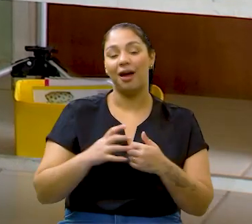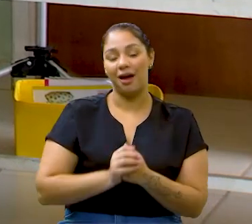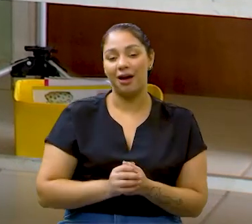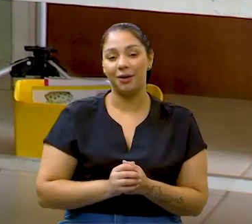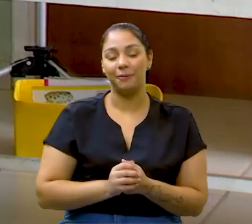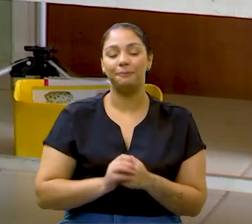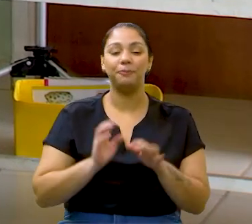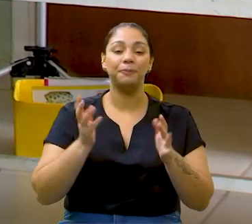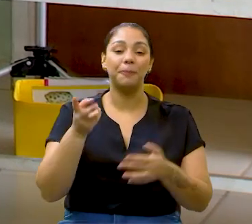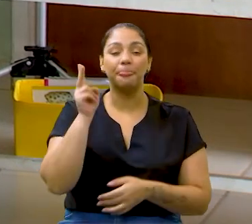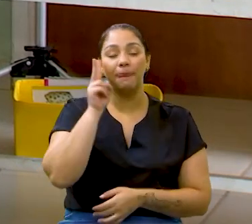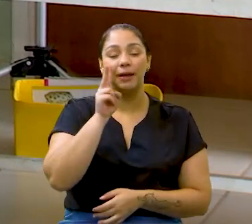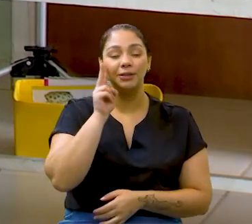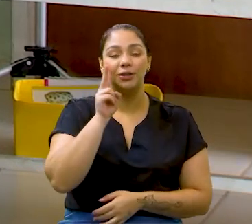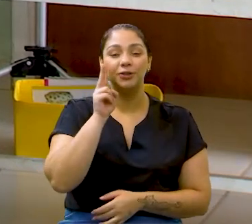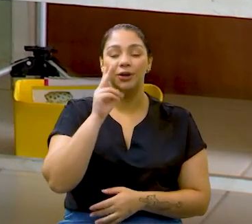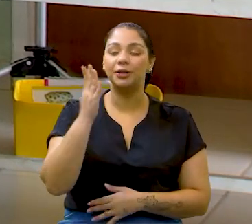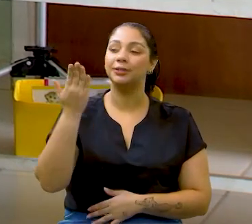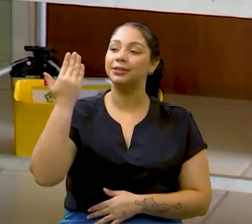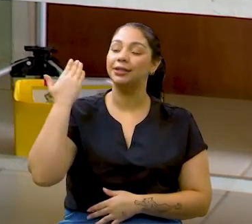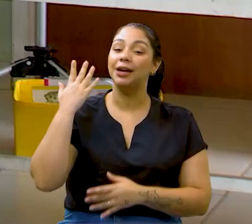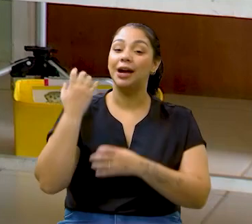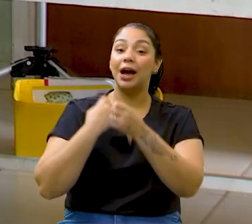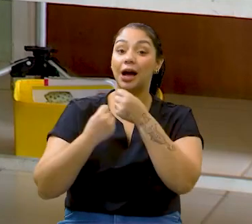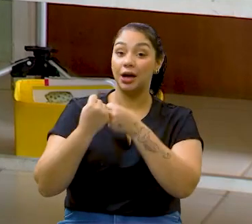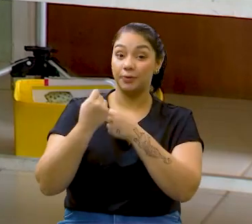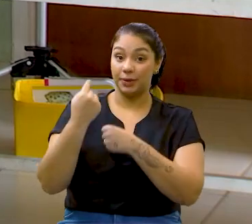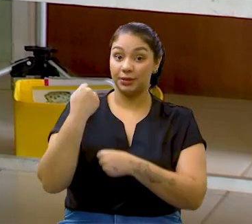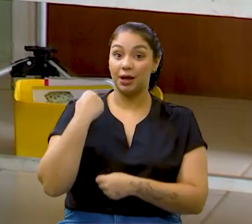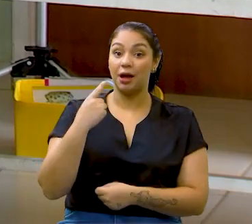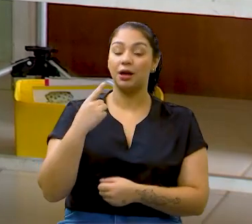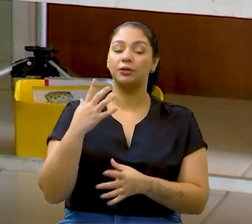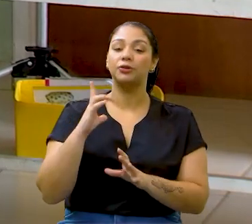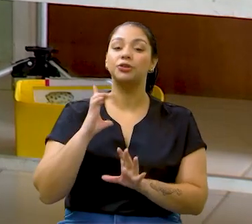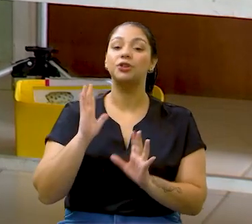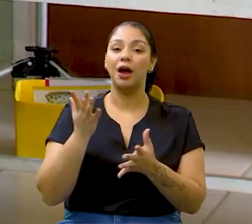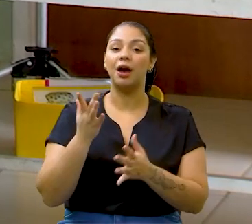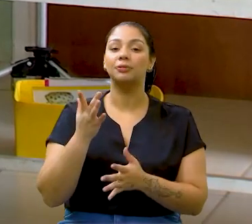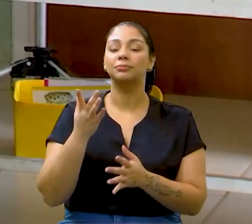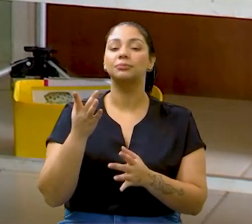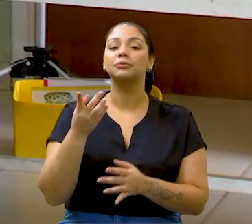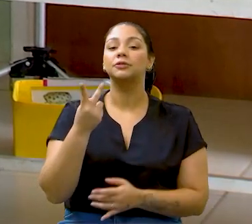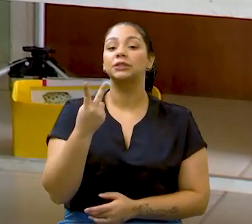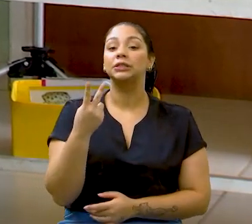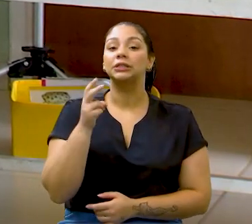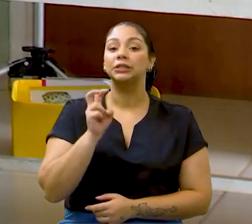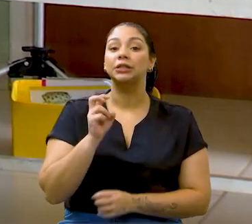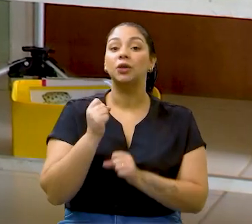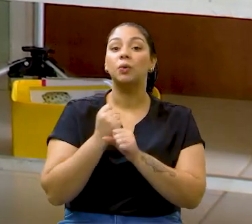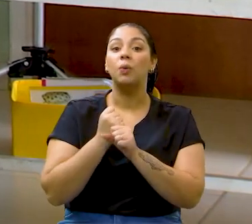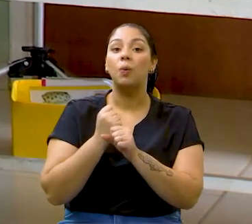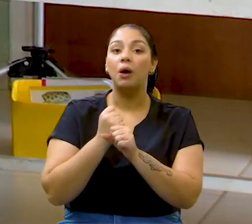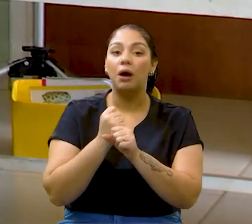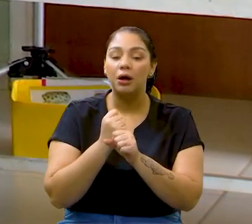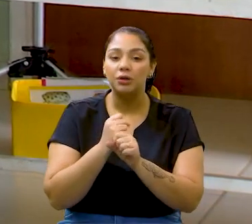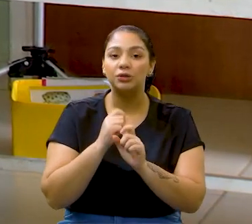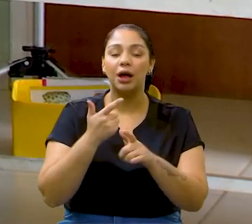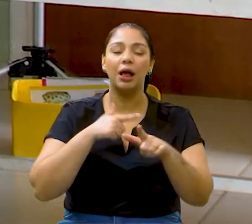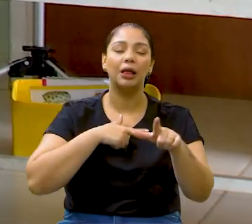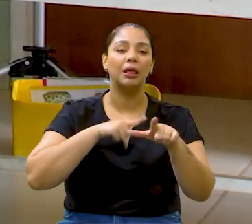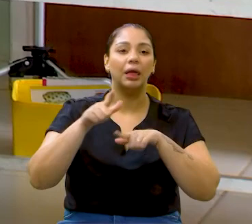E a nossa história, o ano passado, completou 25 anos. E foram 25 anos de